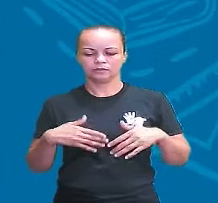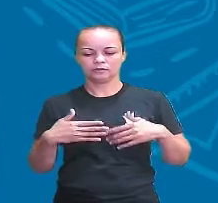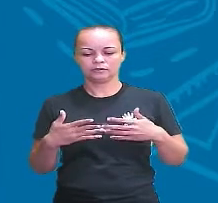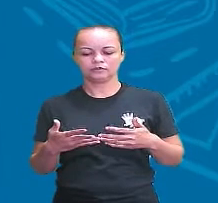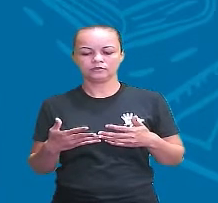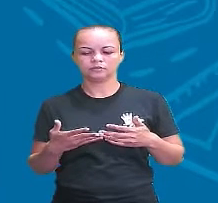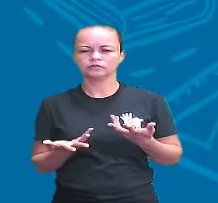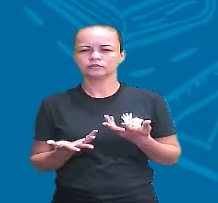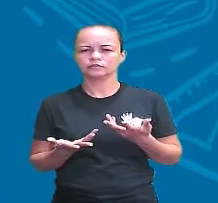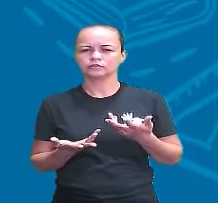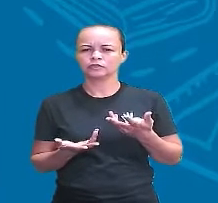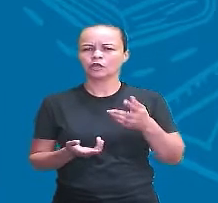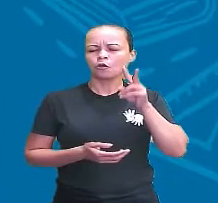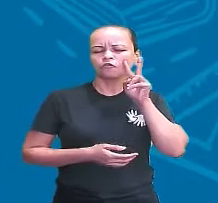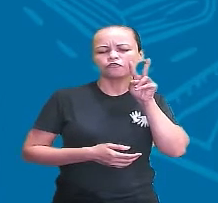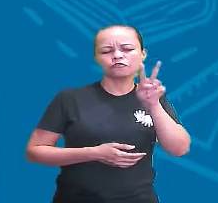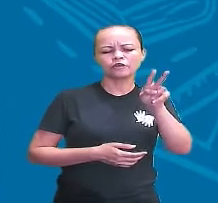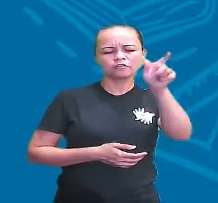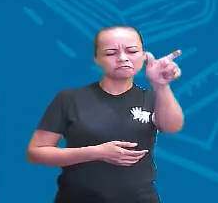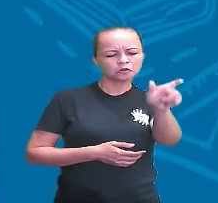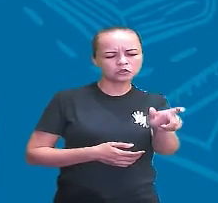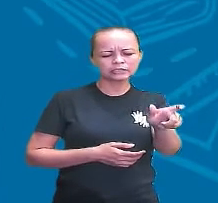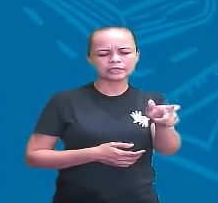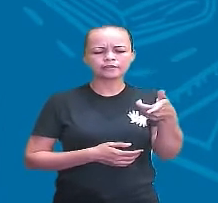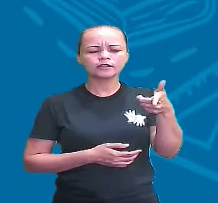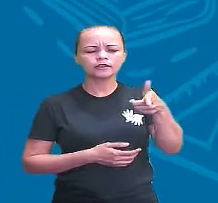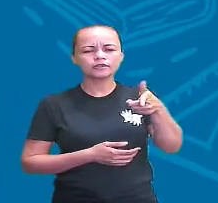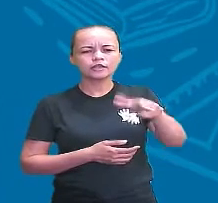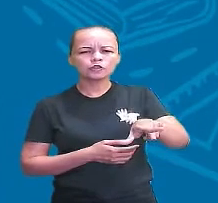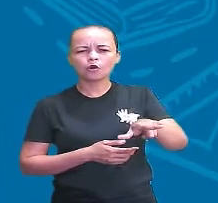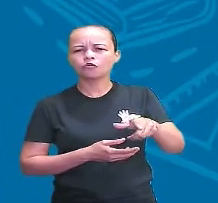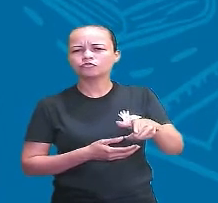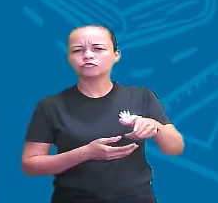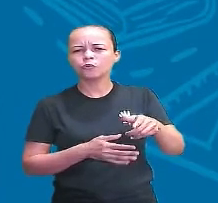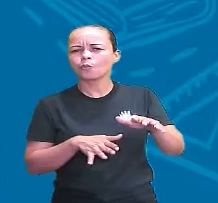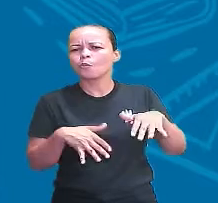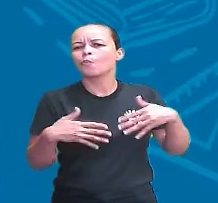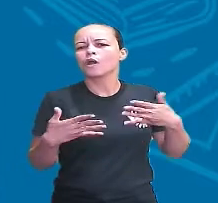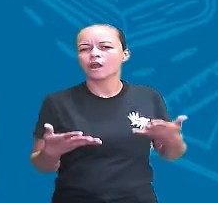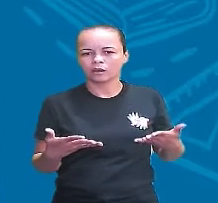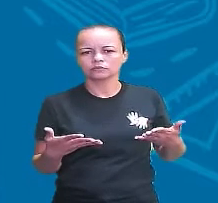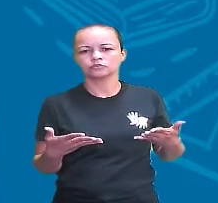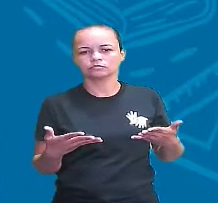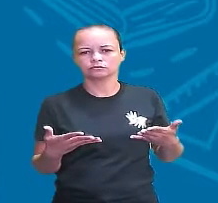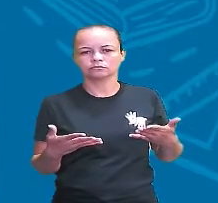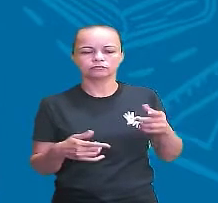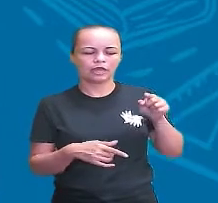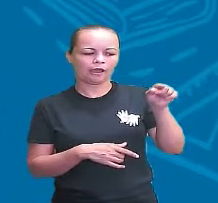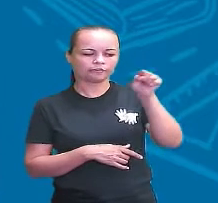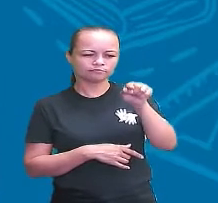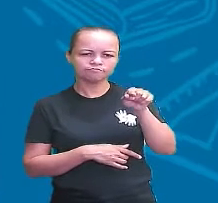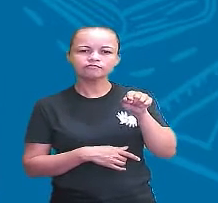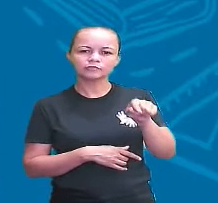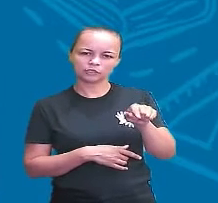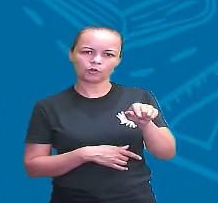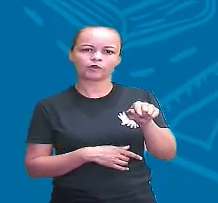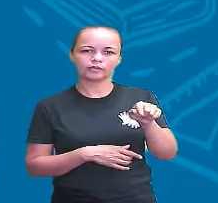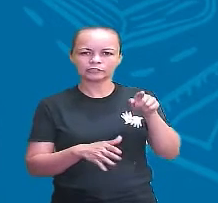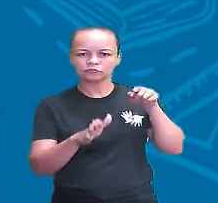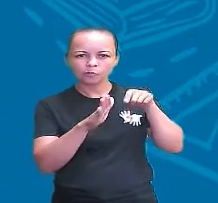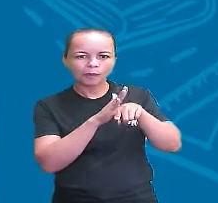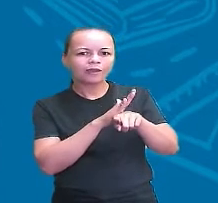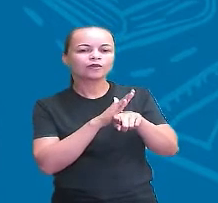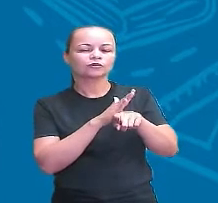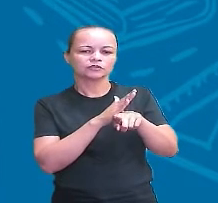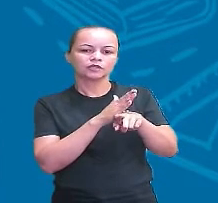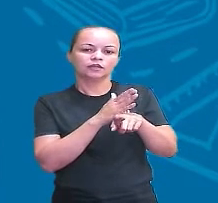again? Quando te verei novamente? Então, toda vez que tiver um pronome interrogativo iniciando a minha pergunta, e